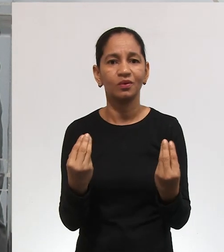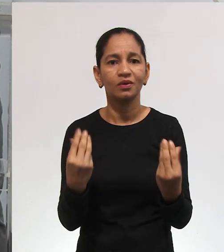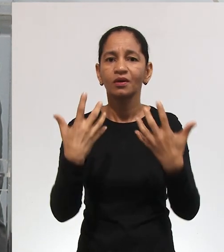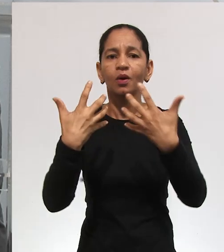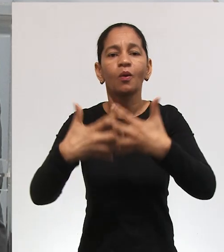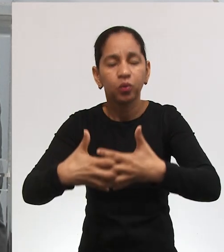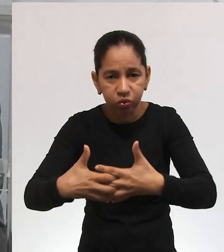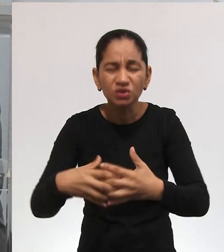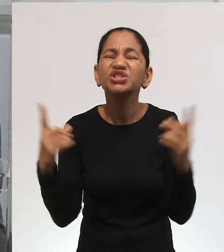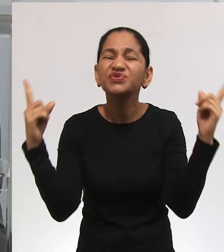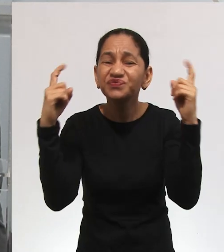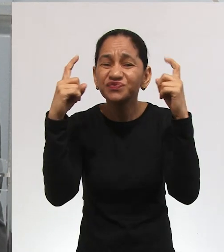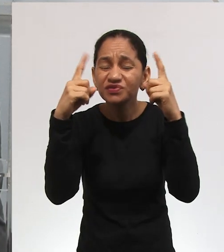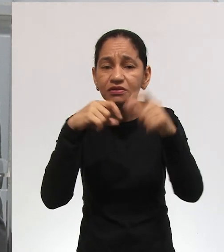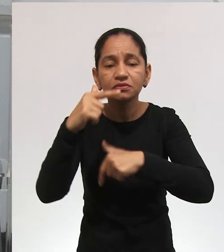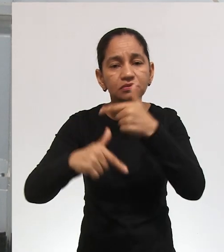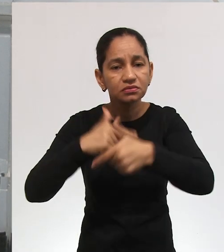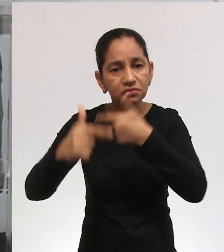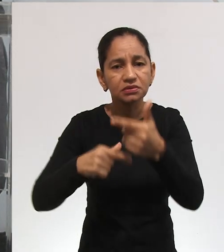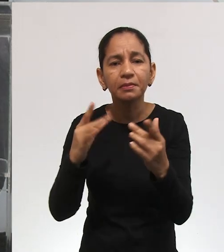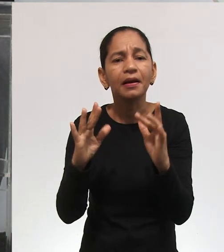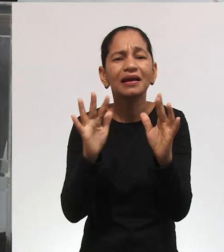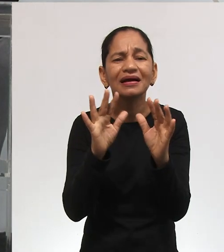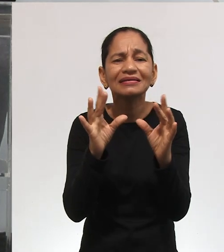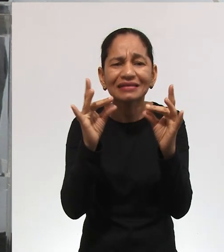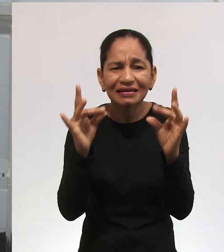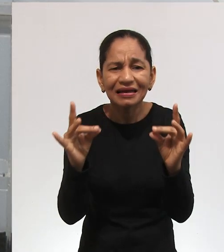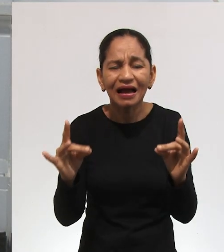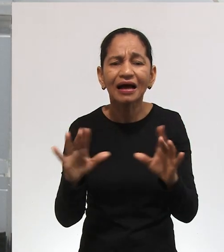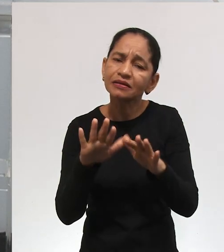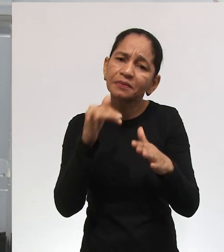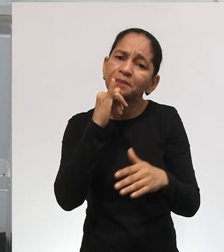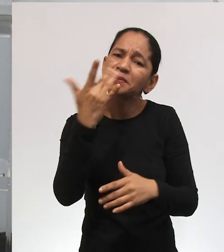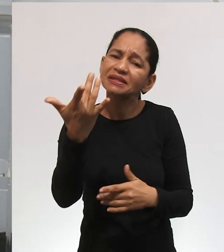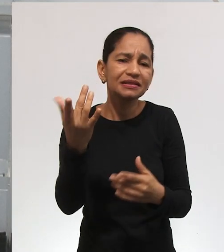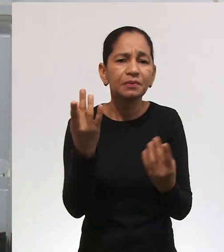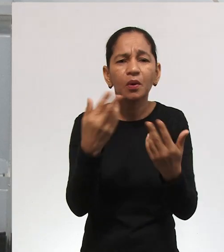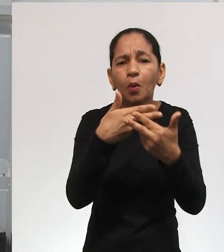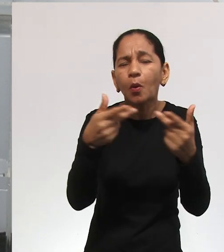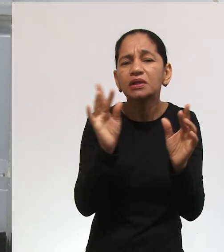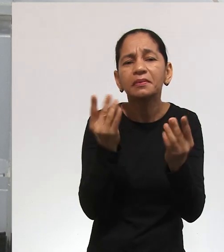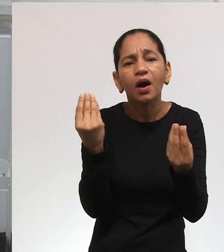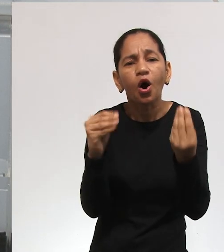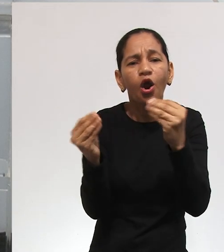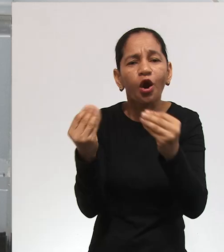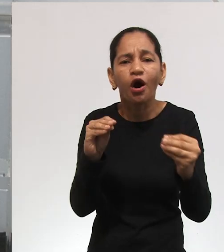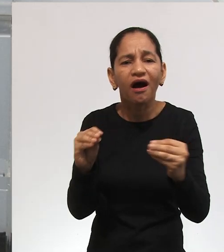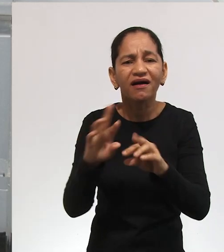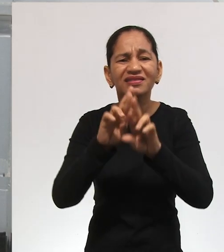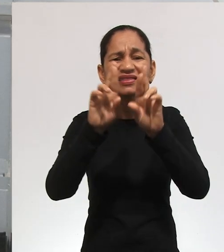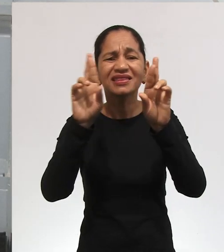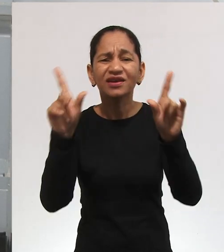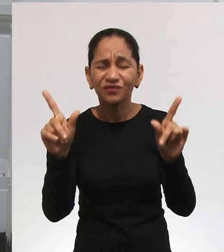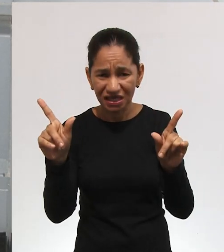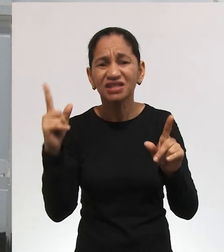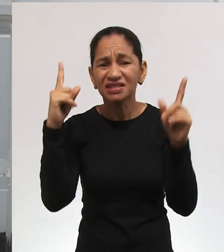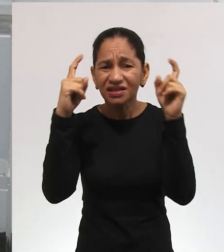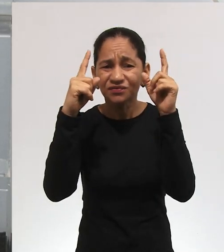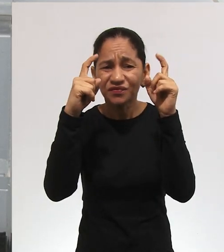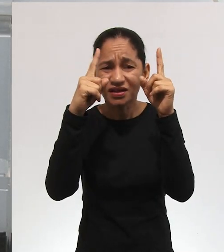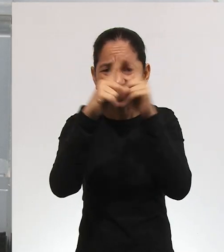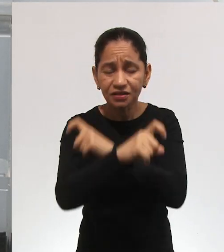eram tão delicadas e que tinham peças tão pequenininhas e lugares tão pequenos para